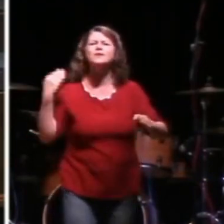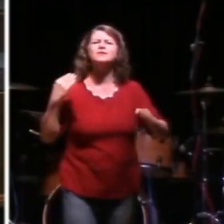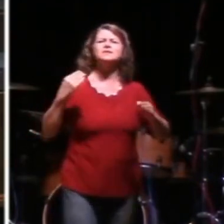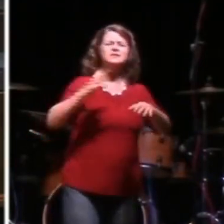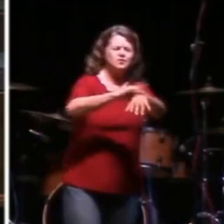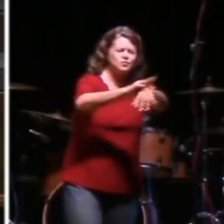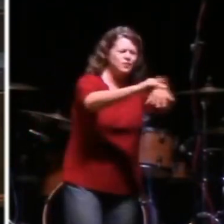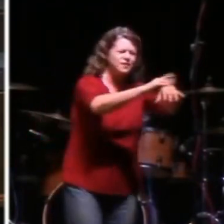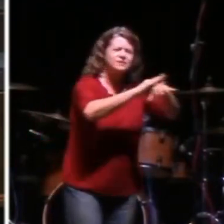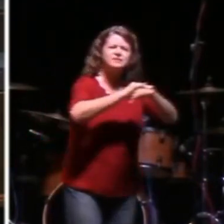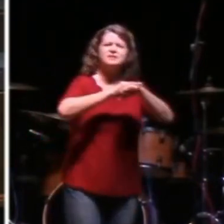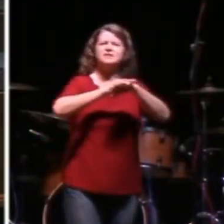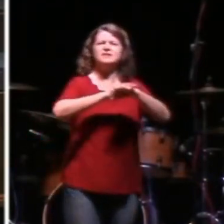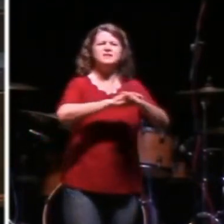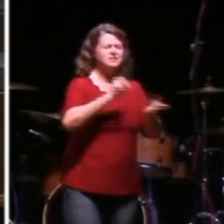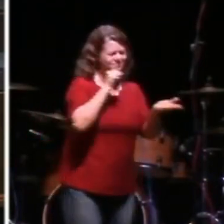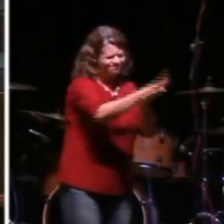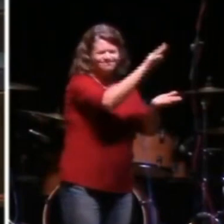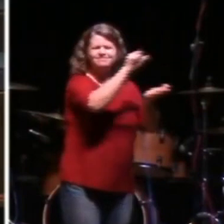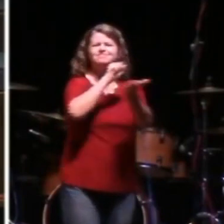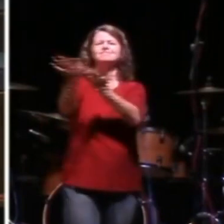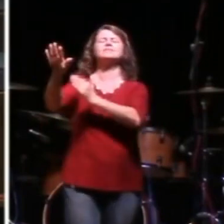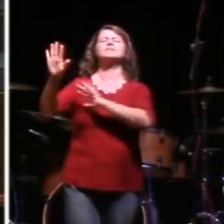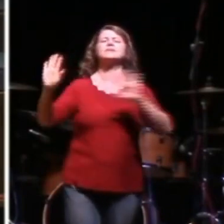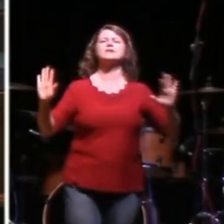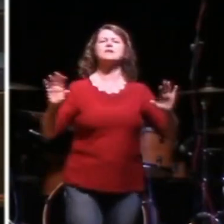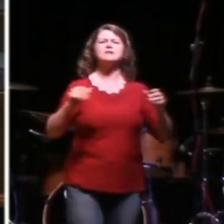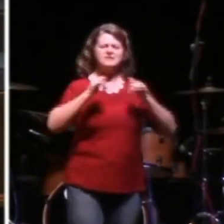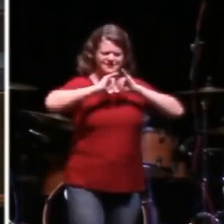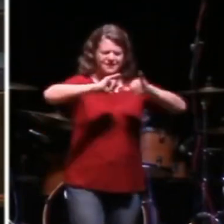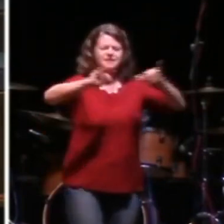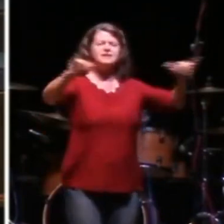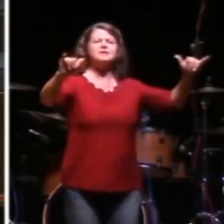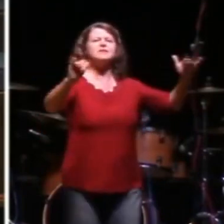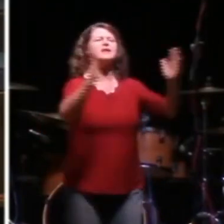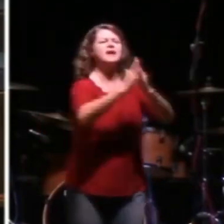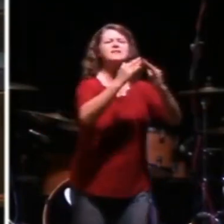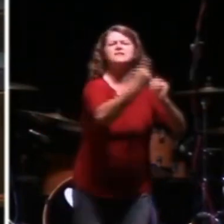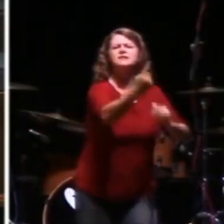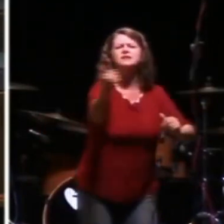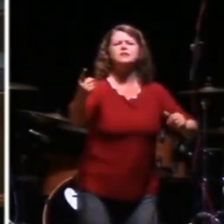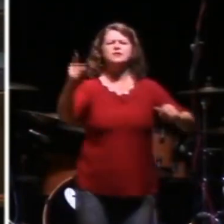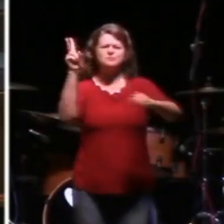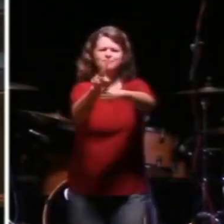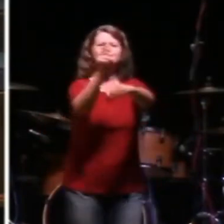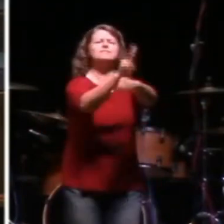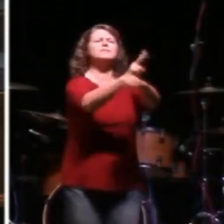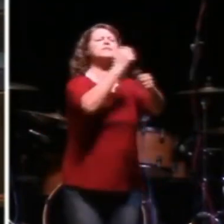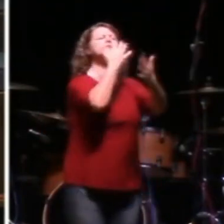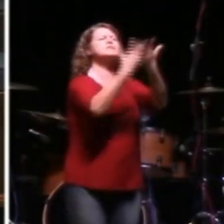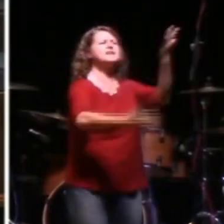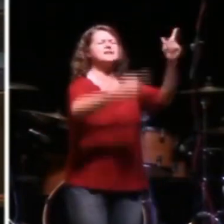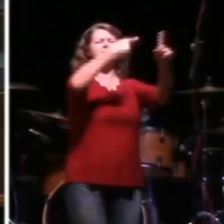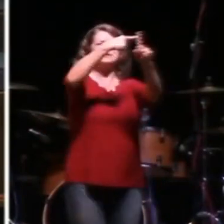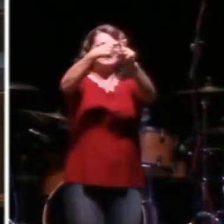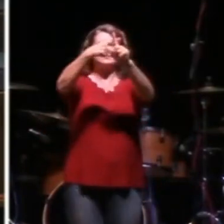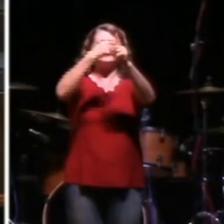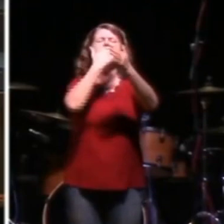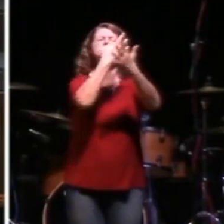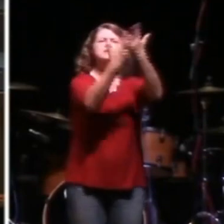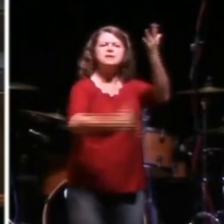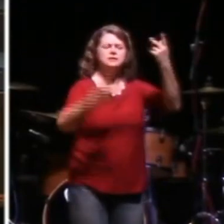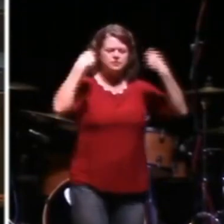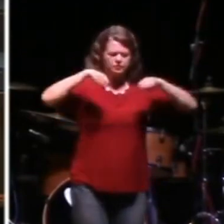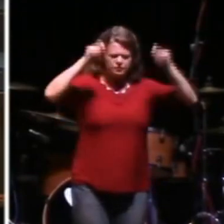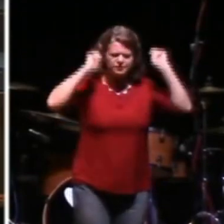e teclados que a casa do teus filhos estão protegidos pelo sangue na cruz pelo sangue do cordeiro na mesa